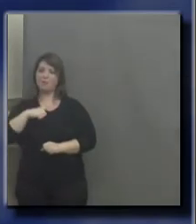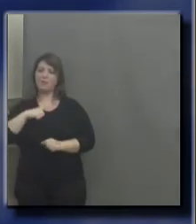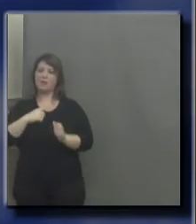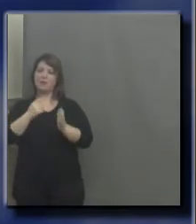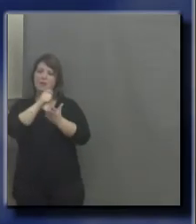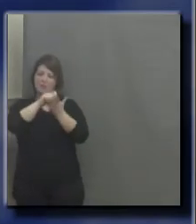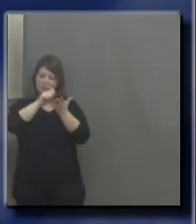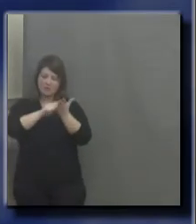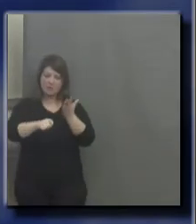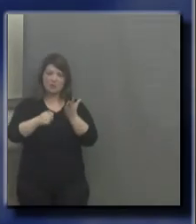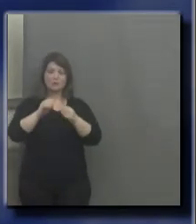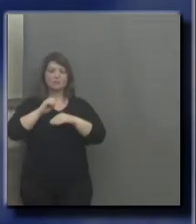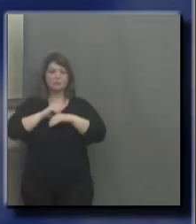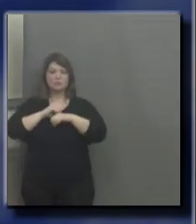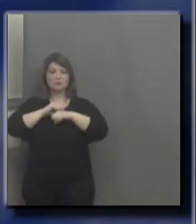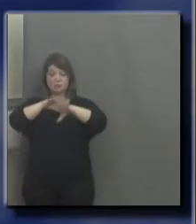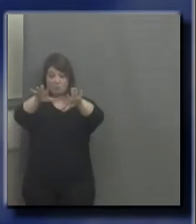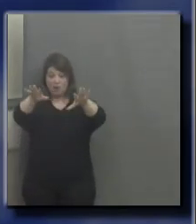disparador,